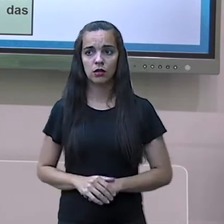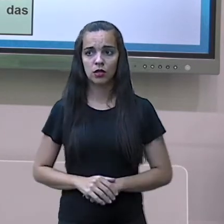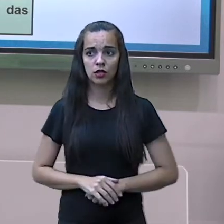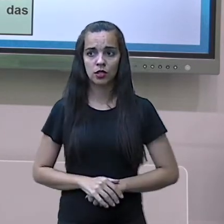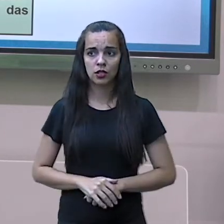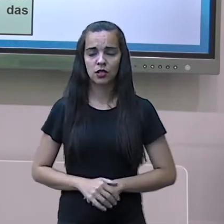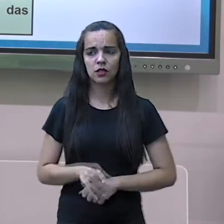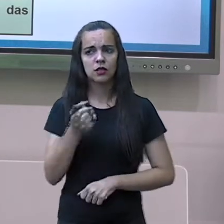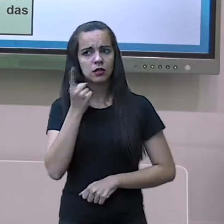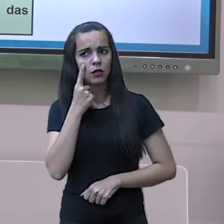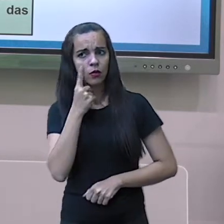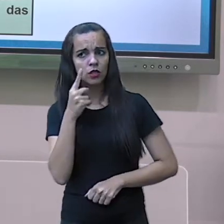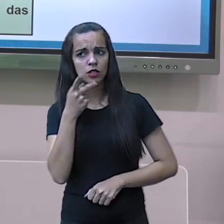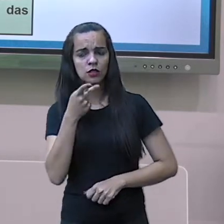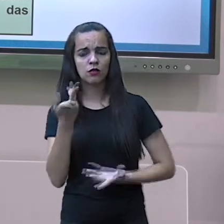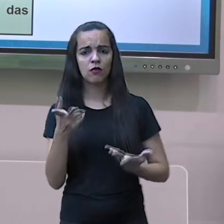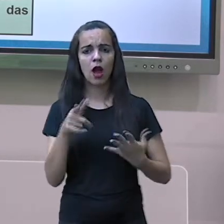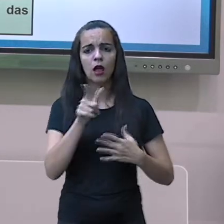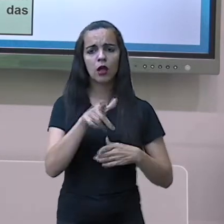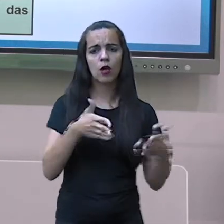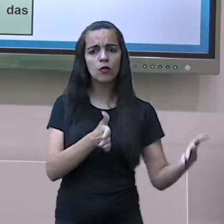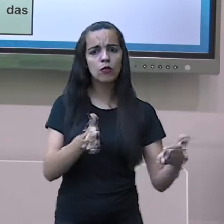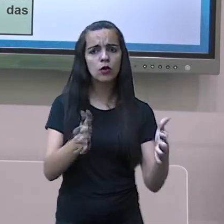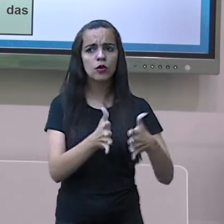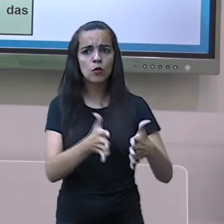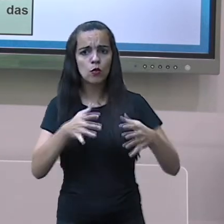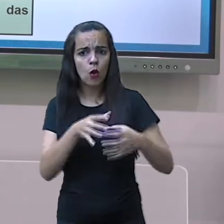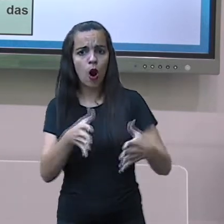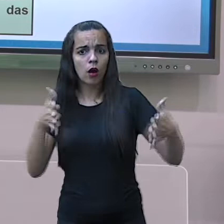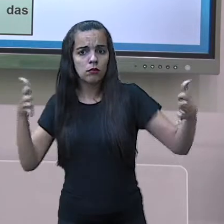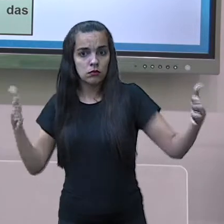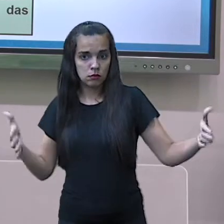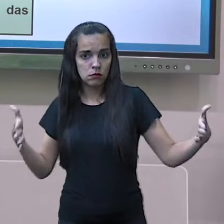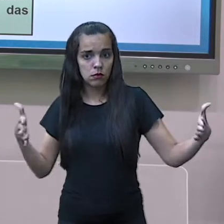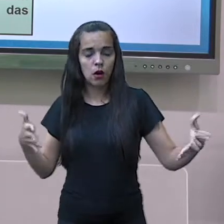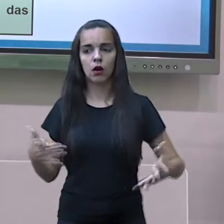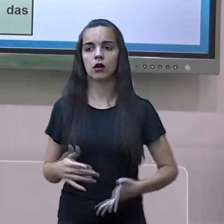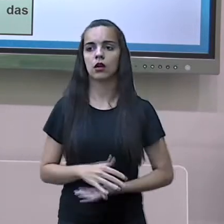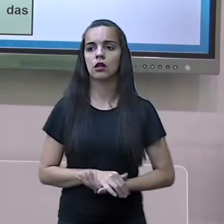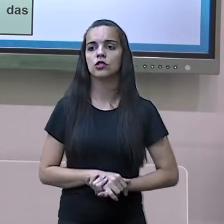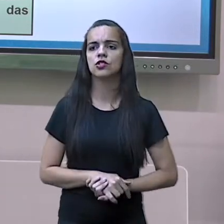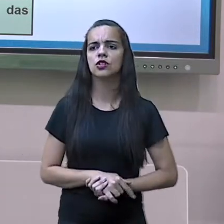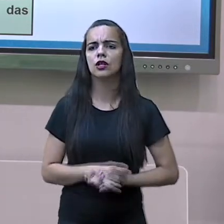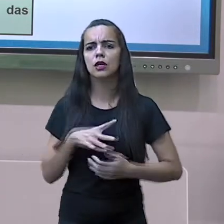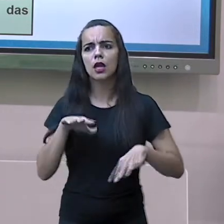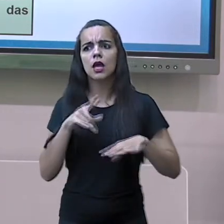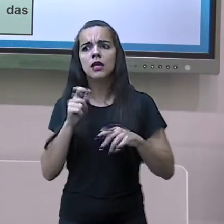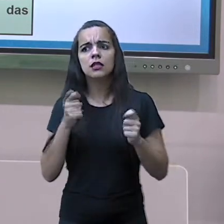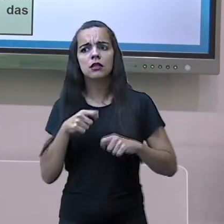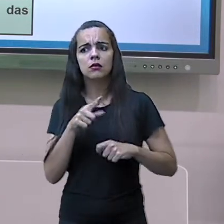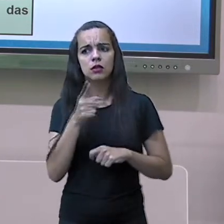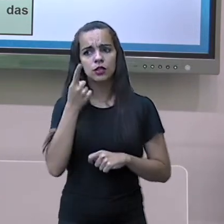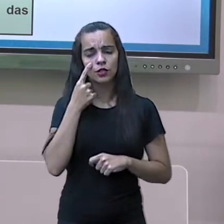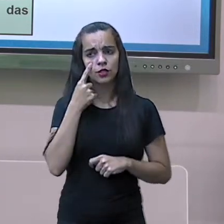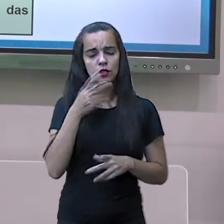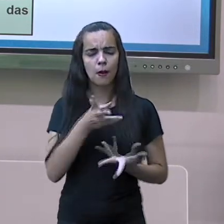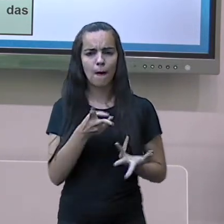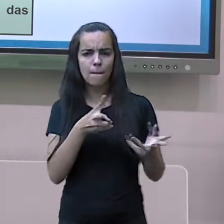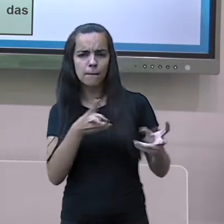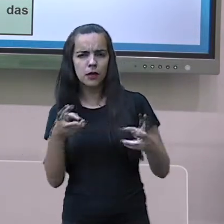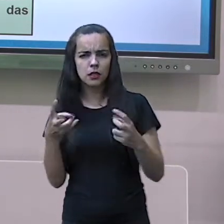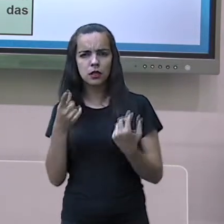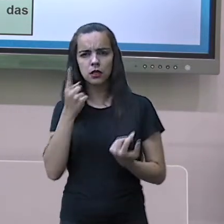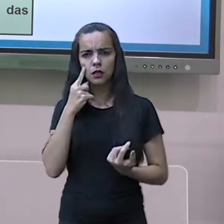Os tipos de rios são definidos a partir de diferentes classificações, das quais se destacam